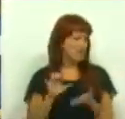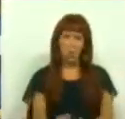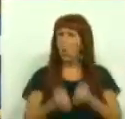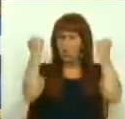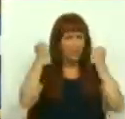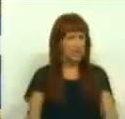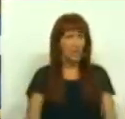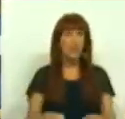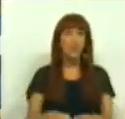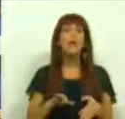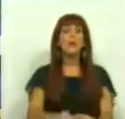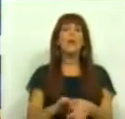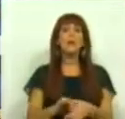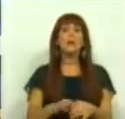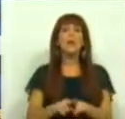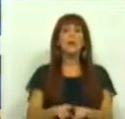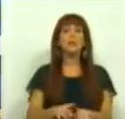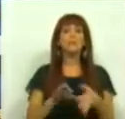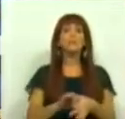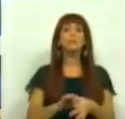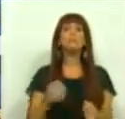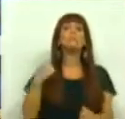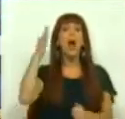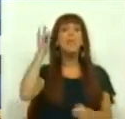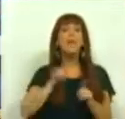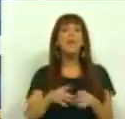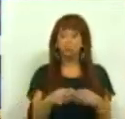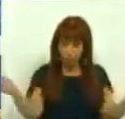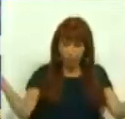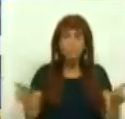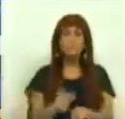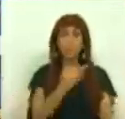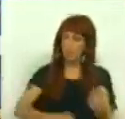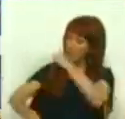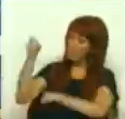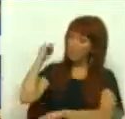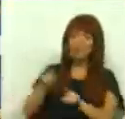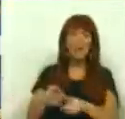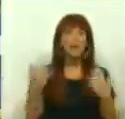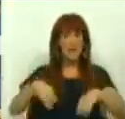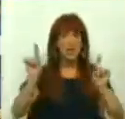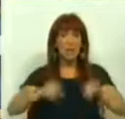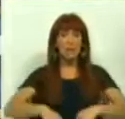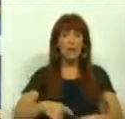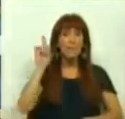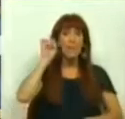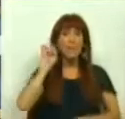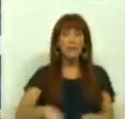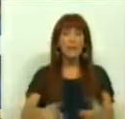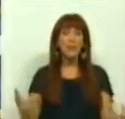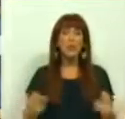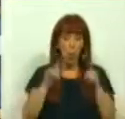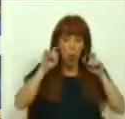finanças. Uma consolidação consistente pressupõe resolver o passado, mas pressupõe também e,